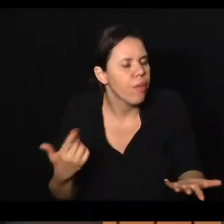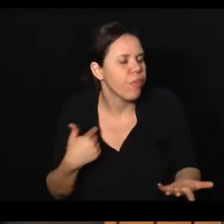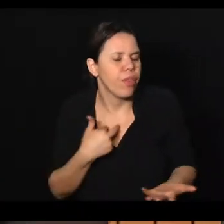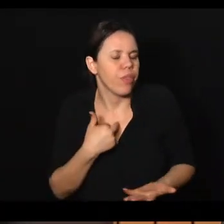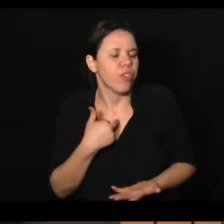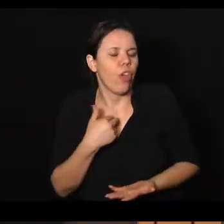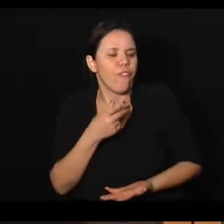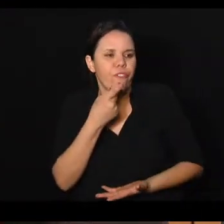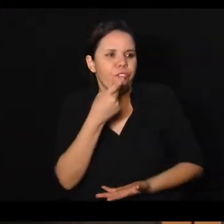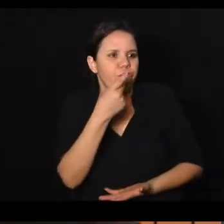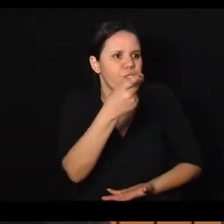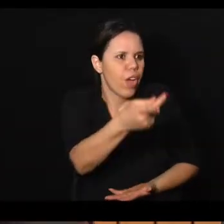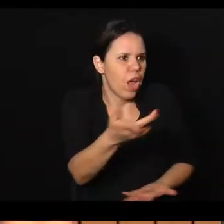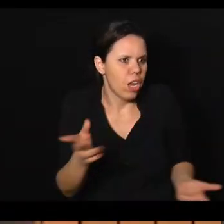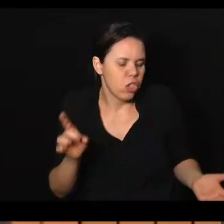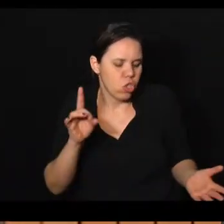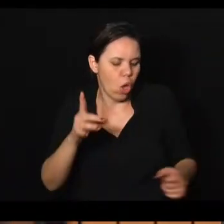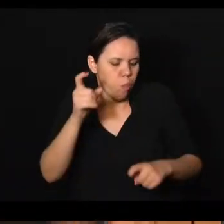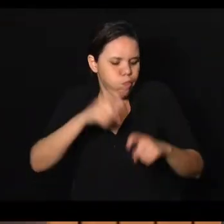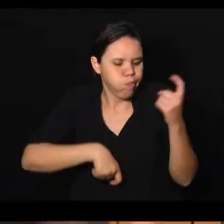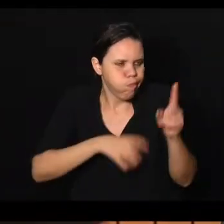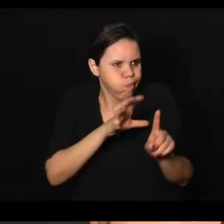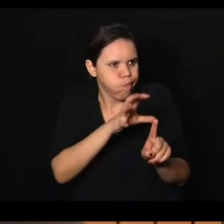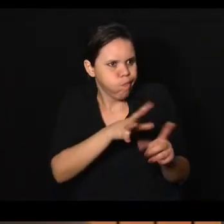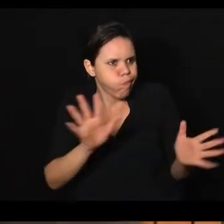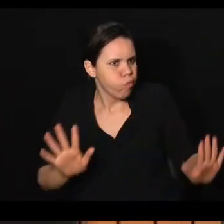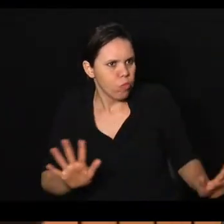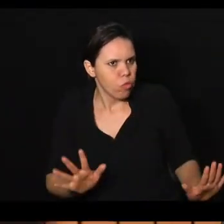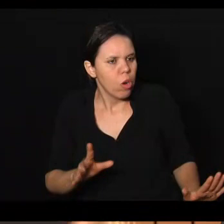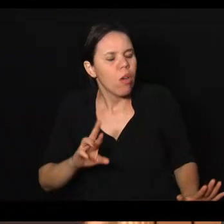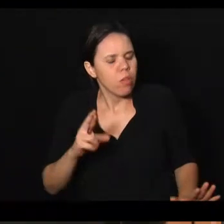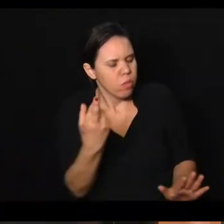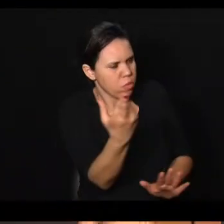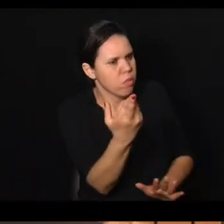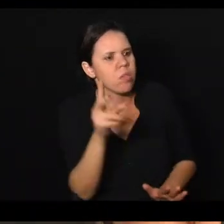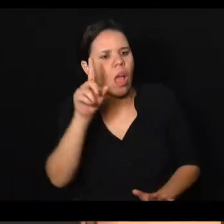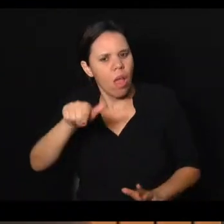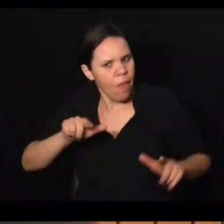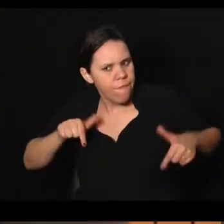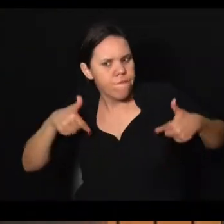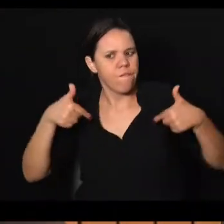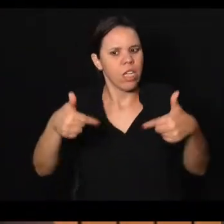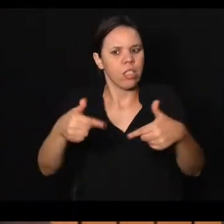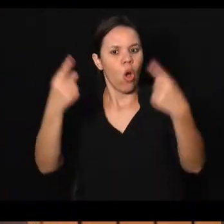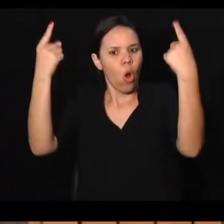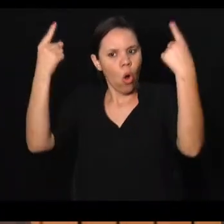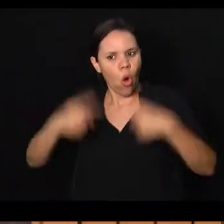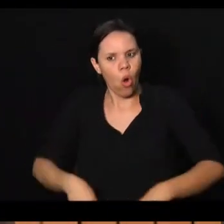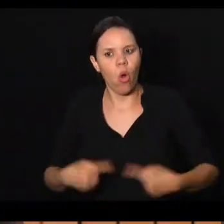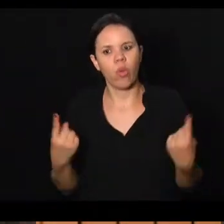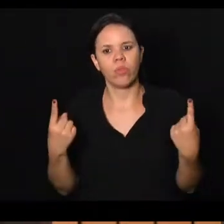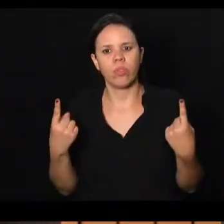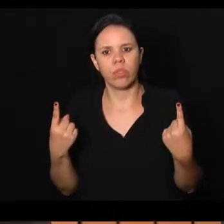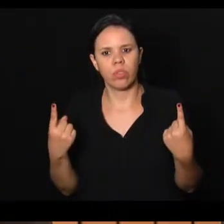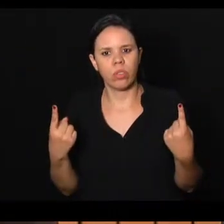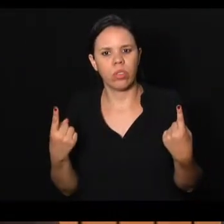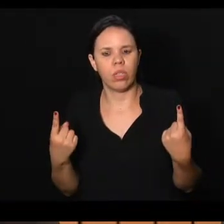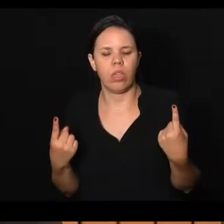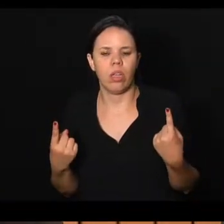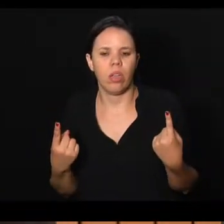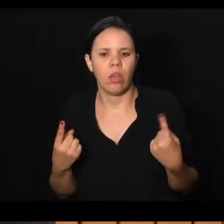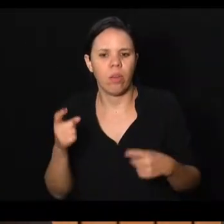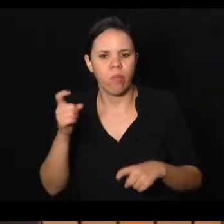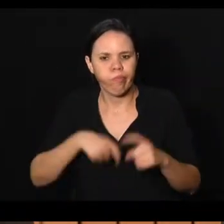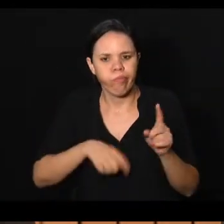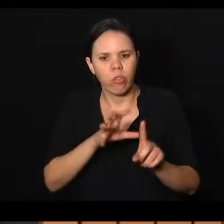só falando do abuso sexual. Nós estamos buscando solução para fazer o enfrentamento ao abuso sexual. Agora, o que mais nos